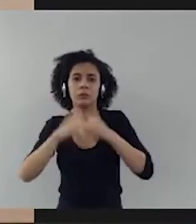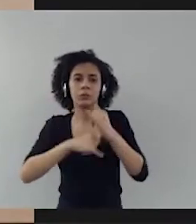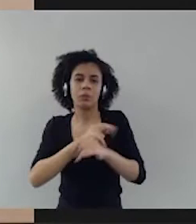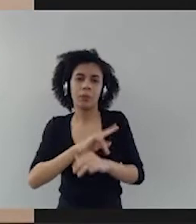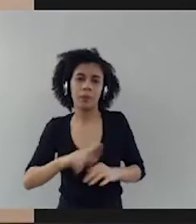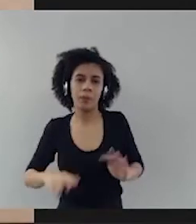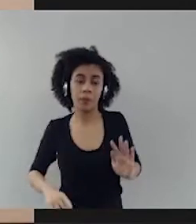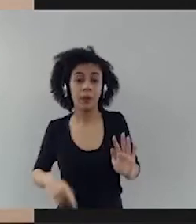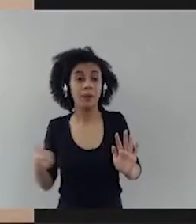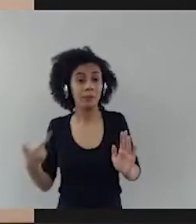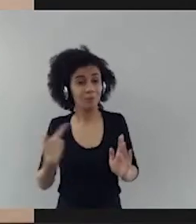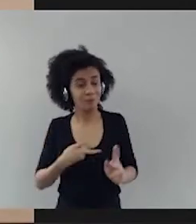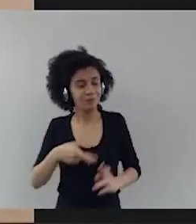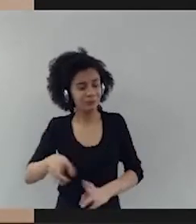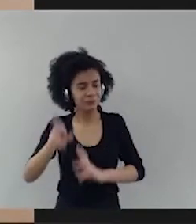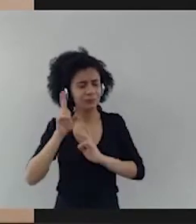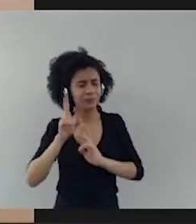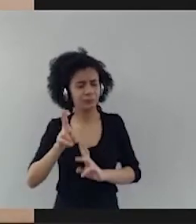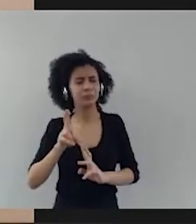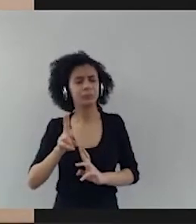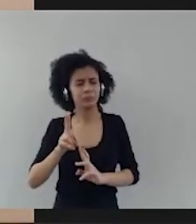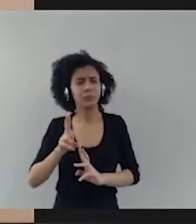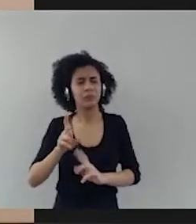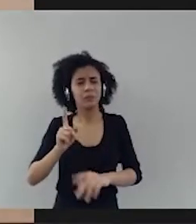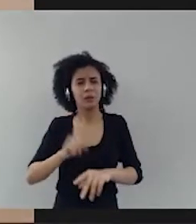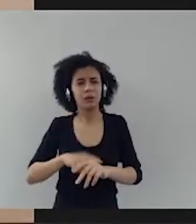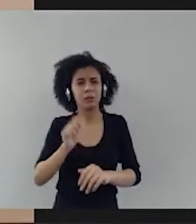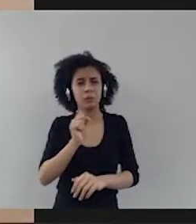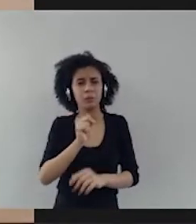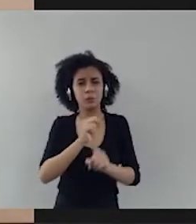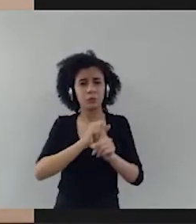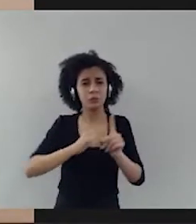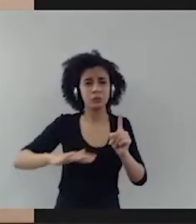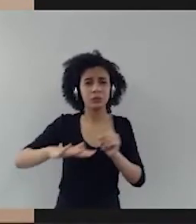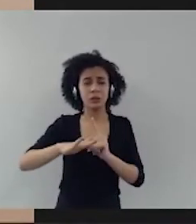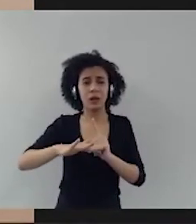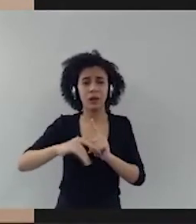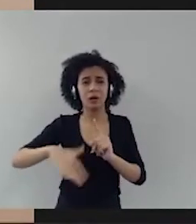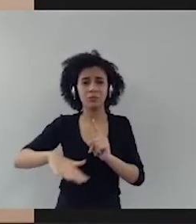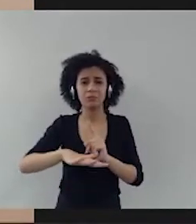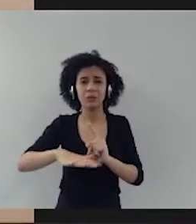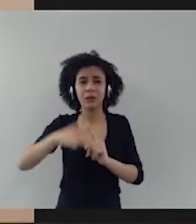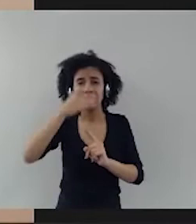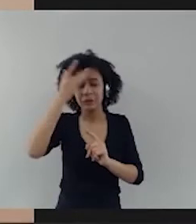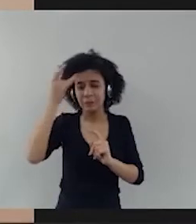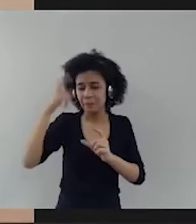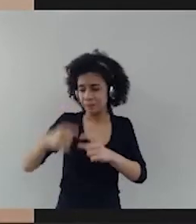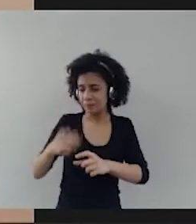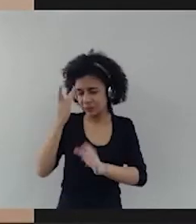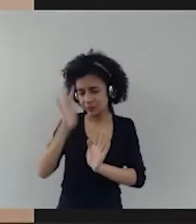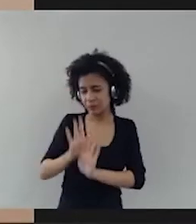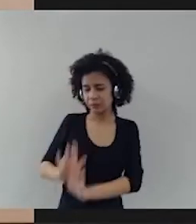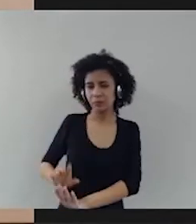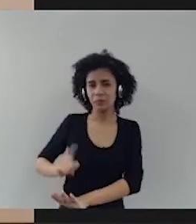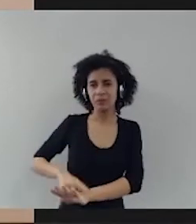minha esperança, não é, de um Estado social brasileiro que estava sendo esquecido nesses últimos tempos,